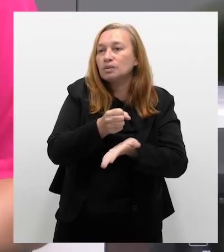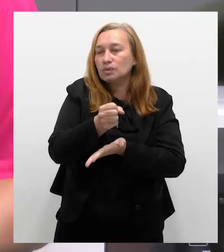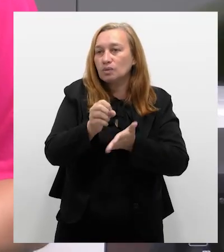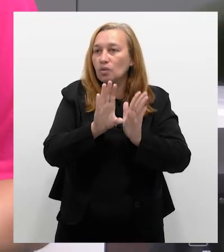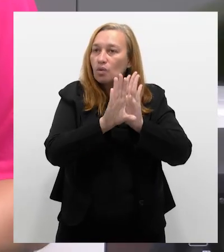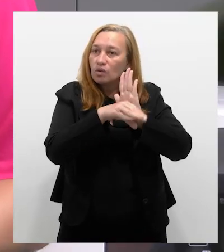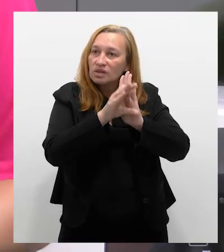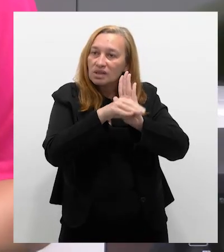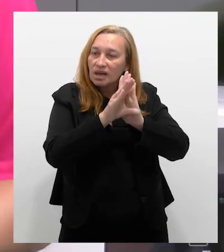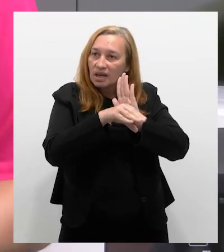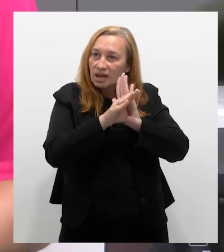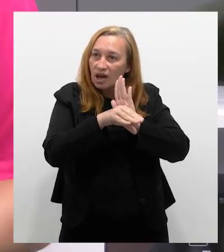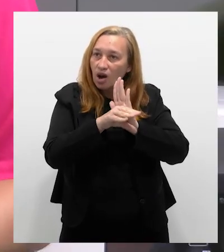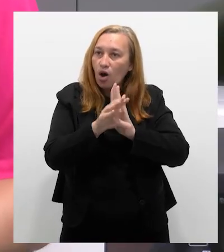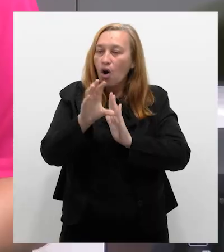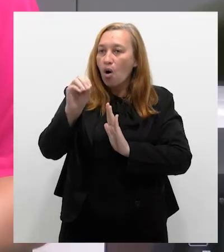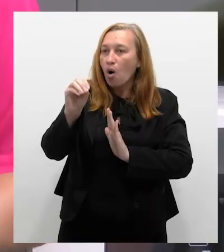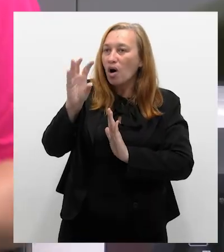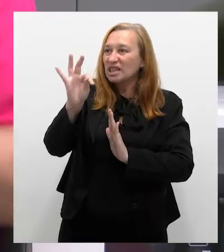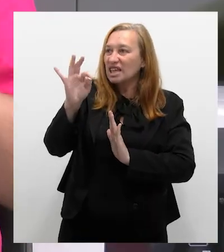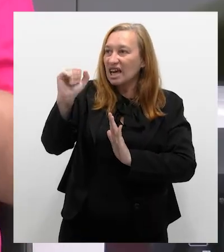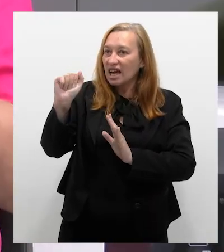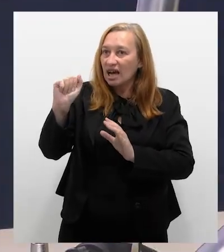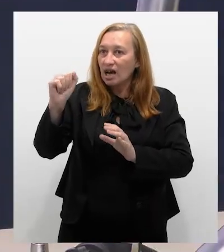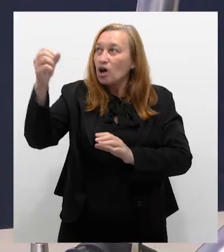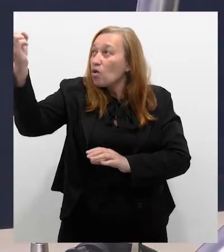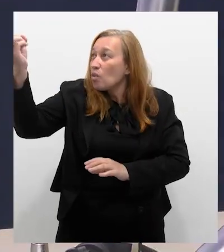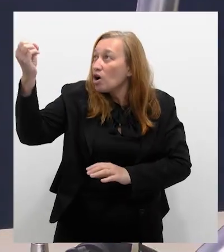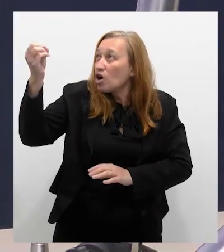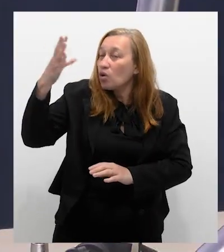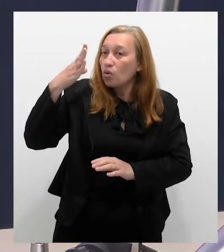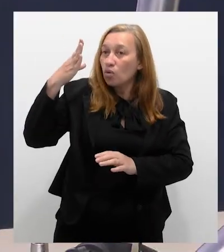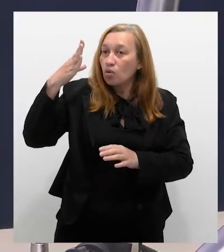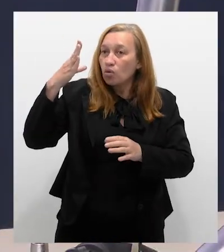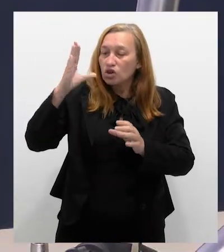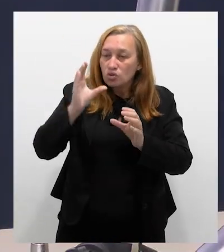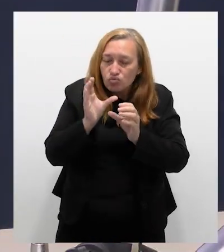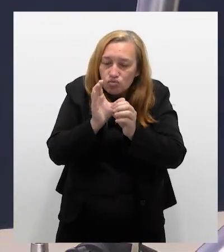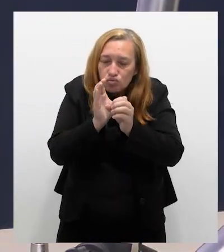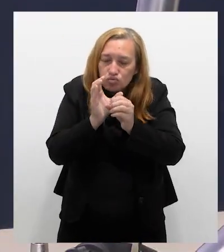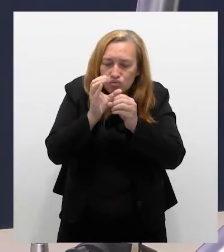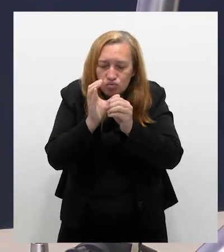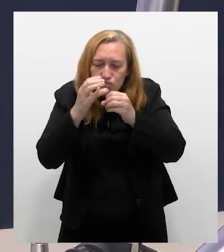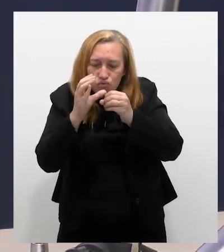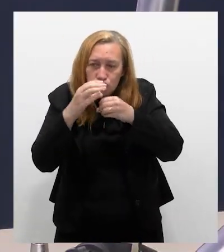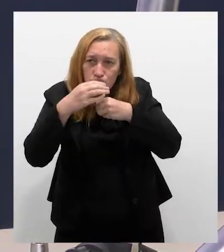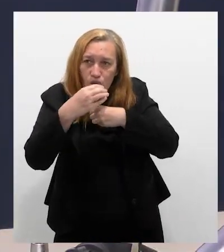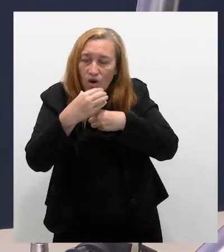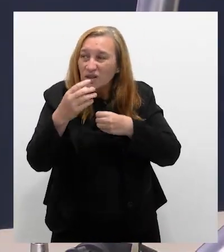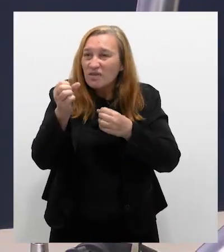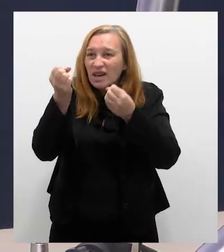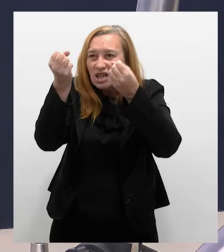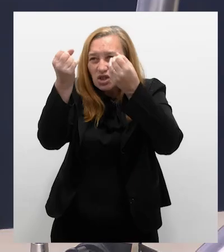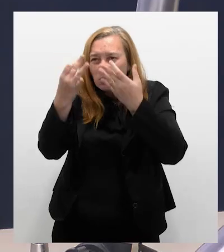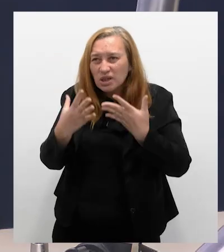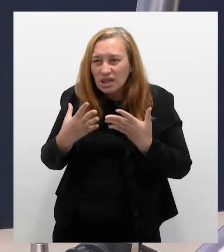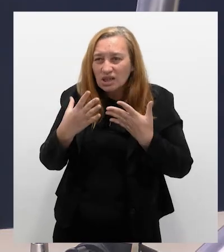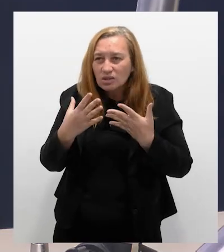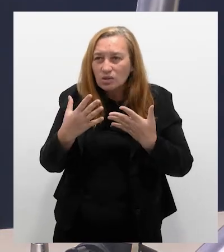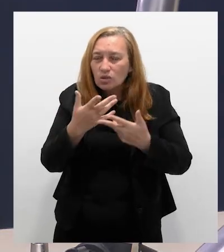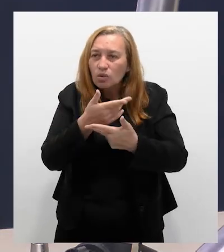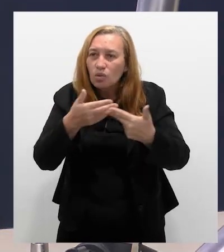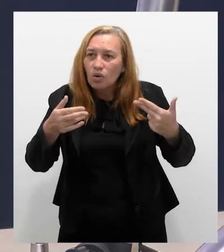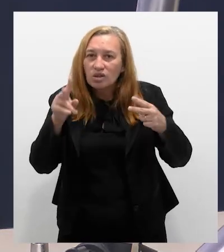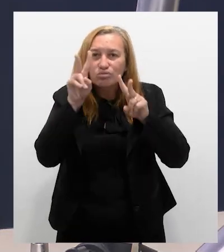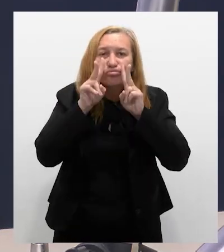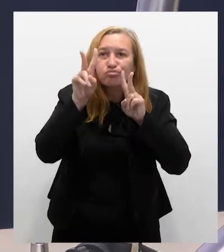ótica. Uma luz que bate num ponto, reflete no seu olho, e você consegue... Quando você vai explicando com coisas lúdicas, né,